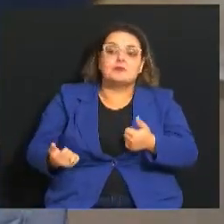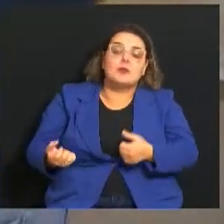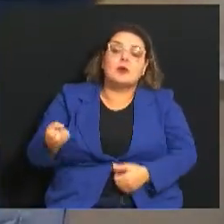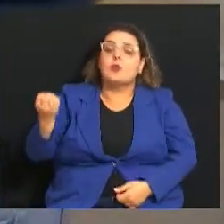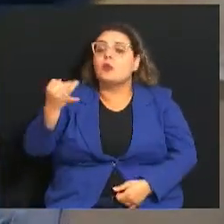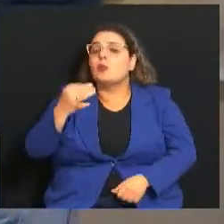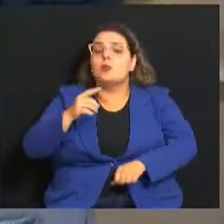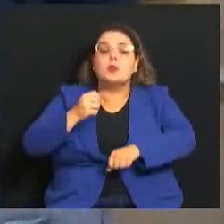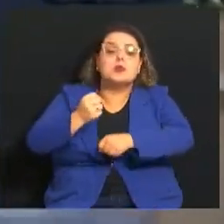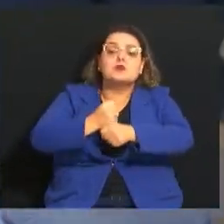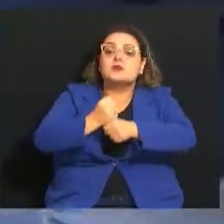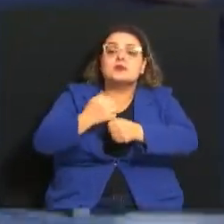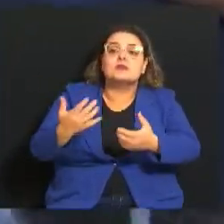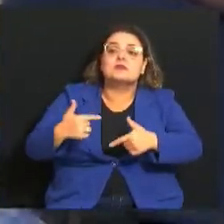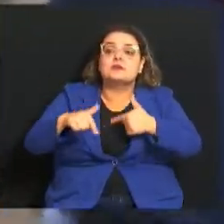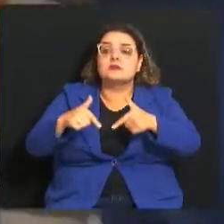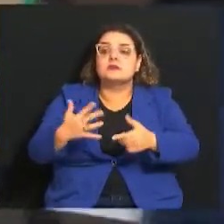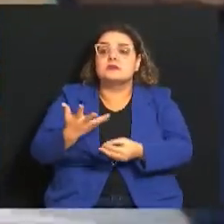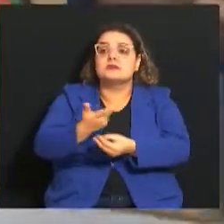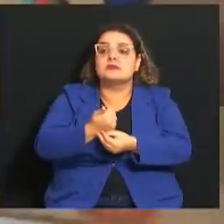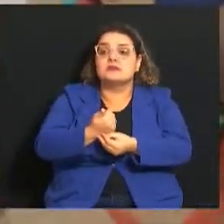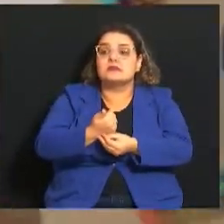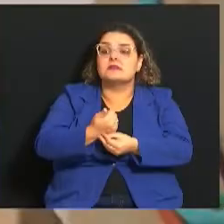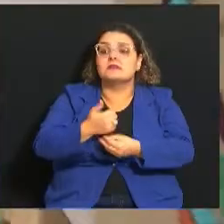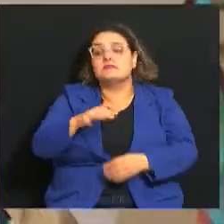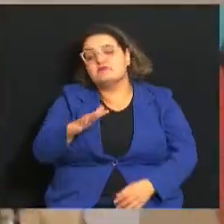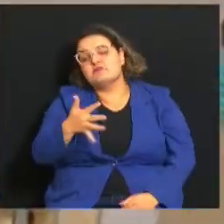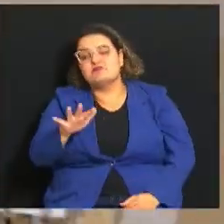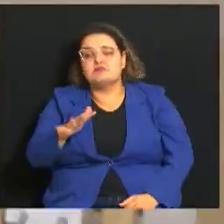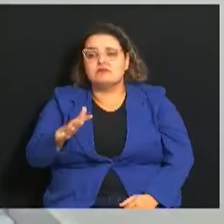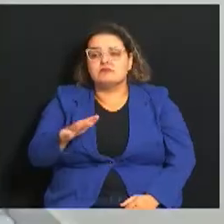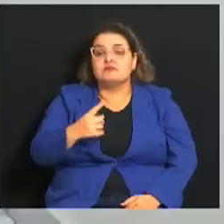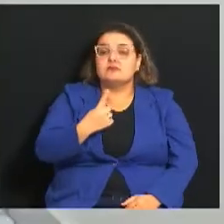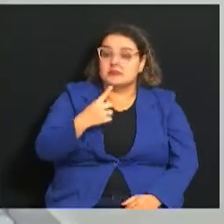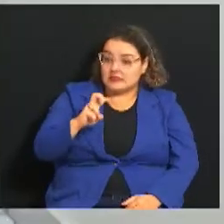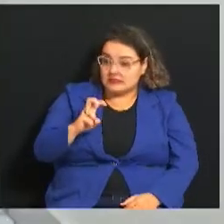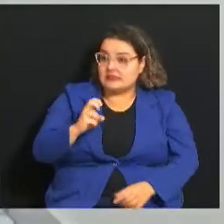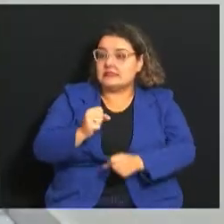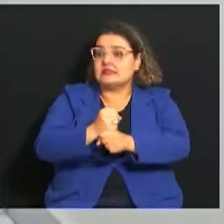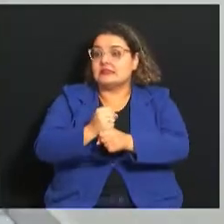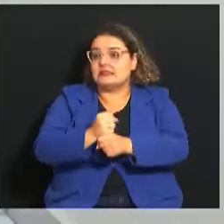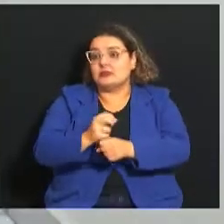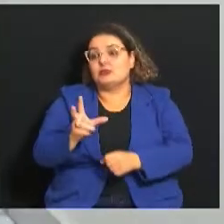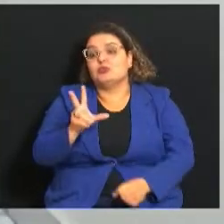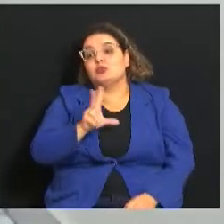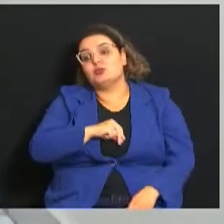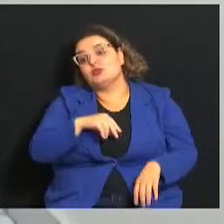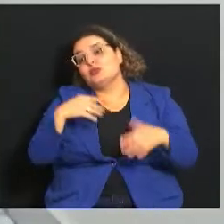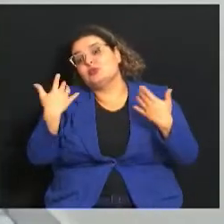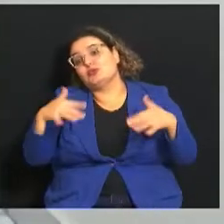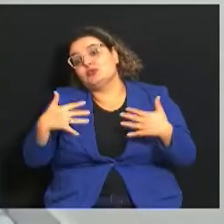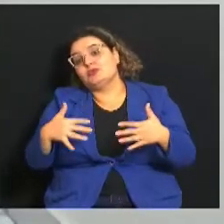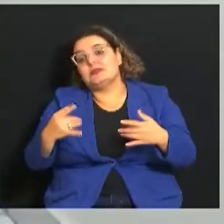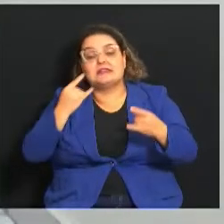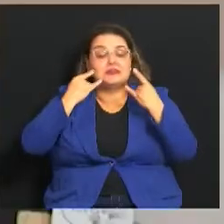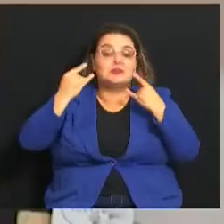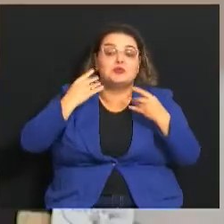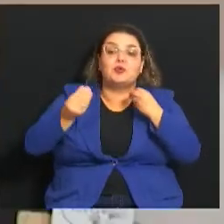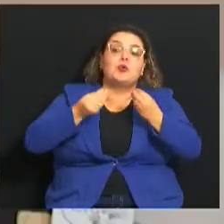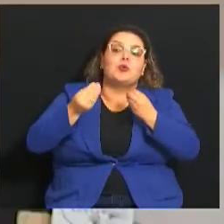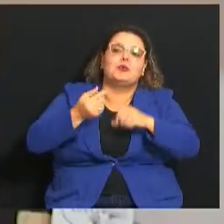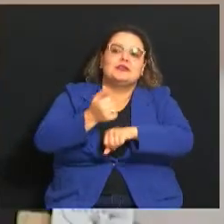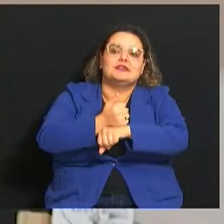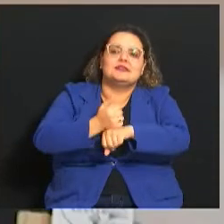como artesã? Eu trabalho como artesã há mais ou menos uns 15 anos. 15 anos. Se interessou como por essa profissão?